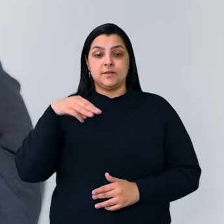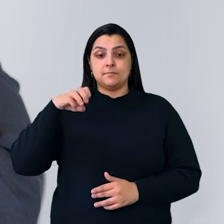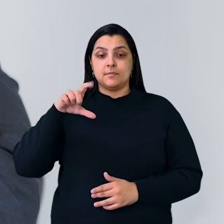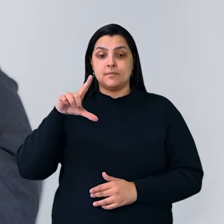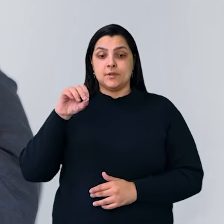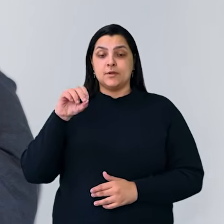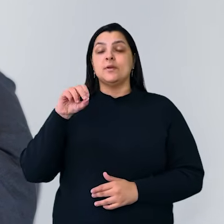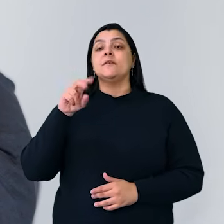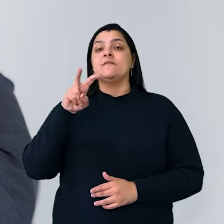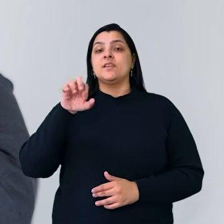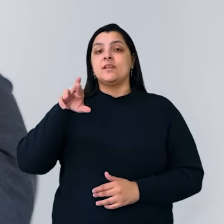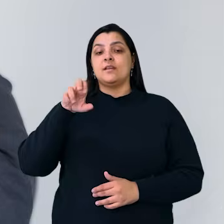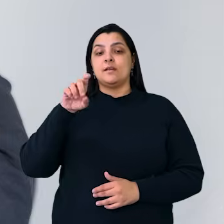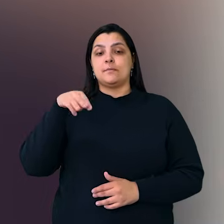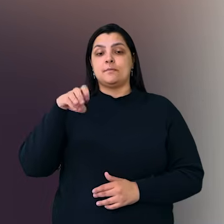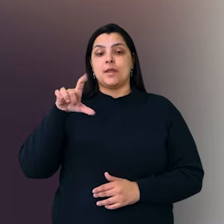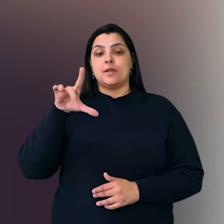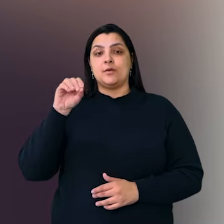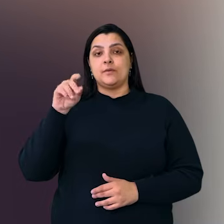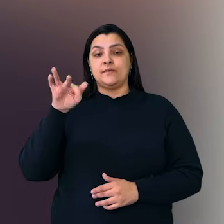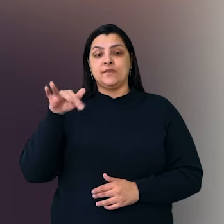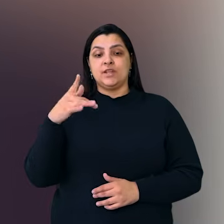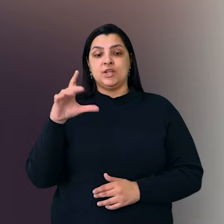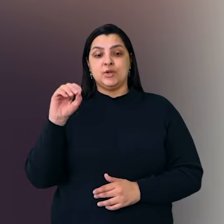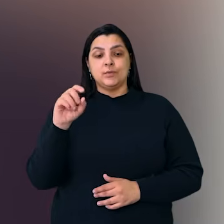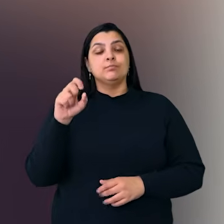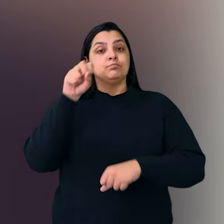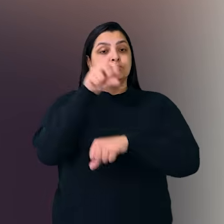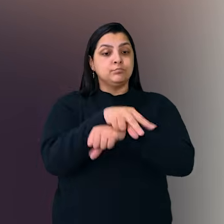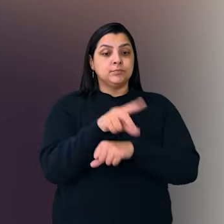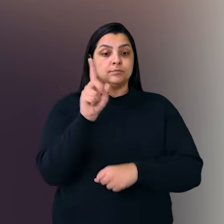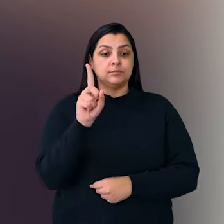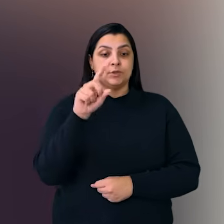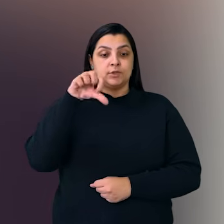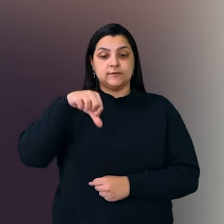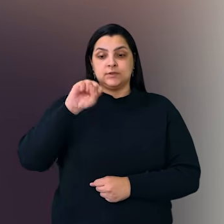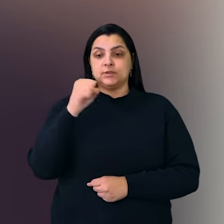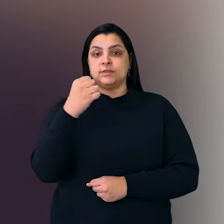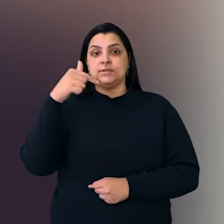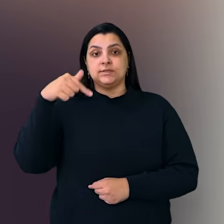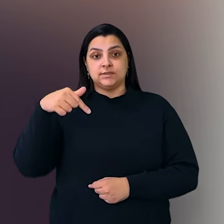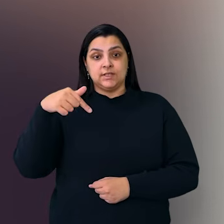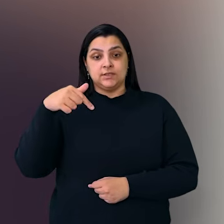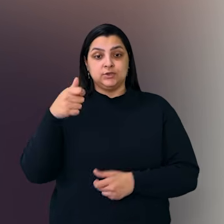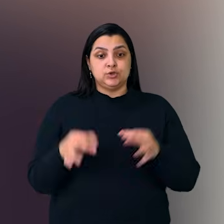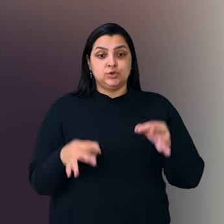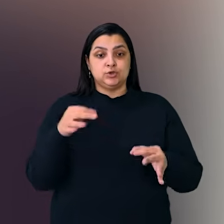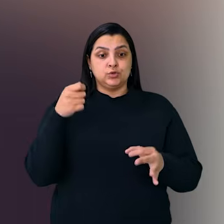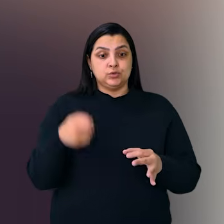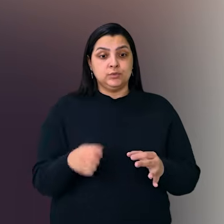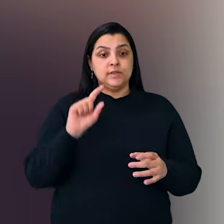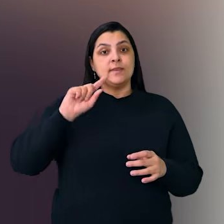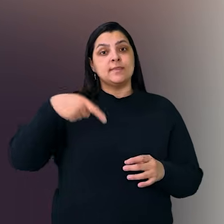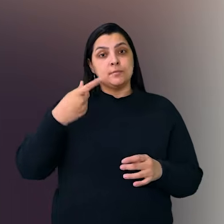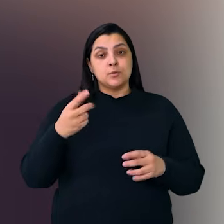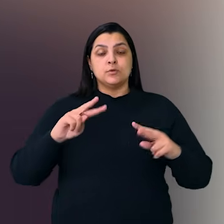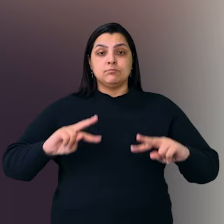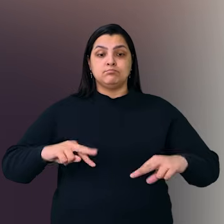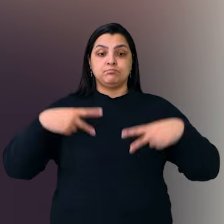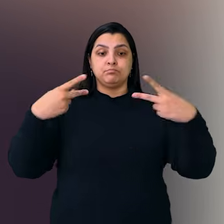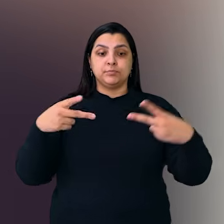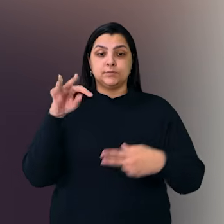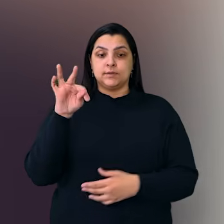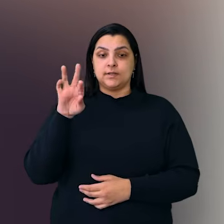Mello Filho ingressou na magistratura trabalhista em 1987, tendo sido promovido a desembargador